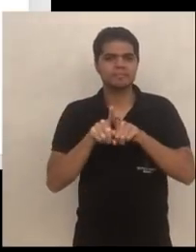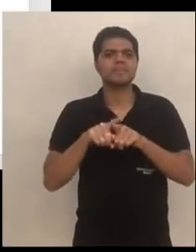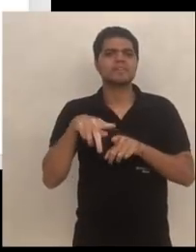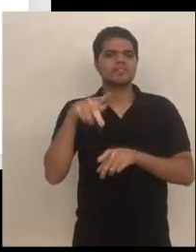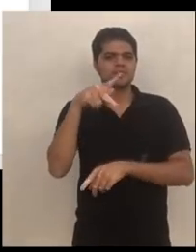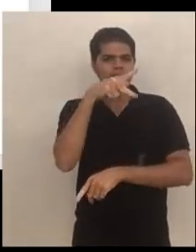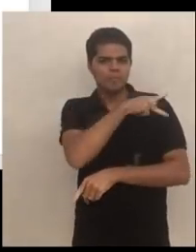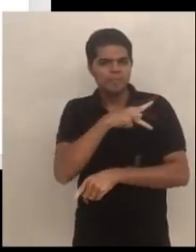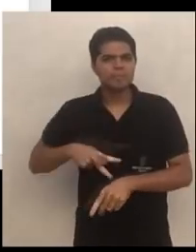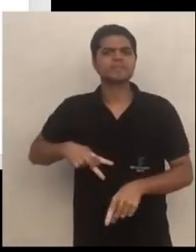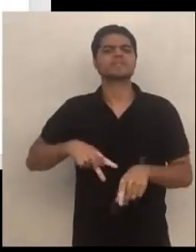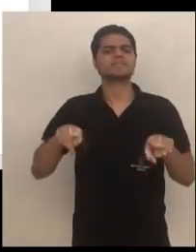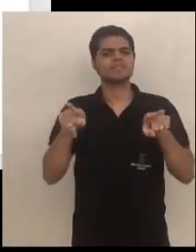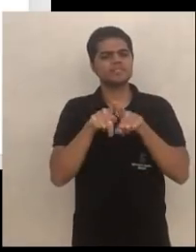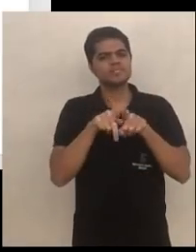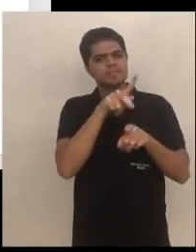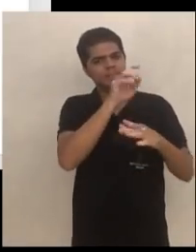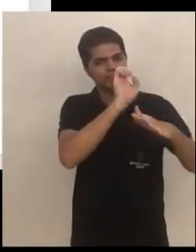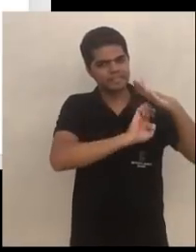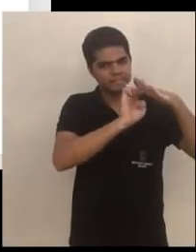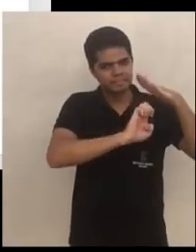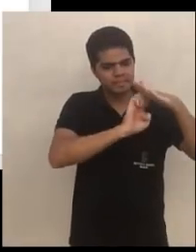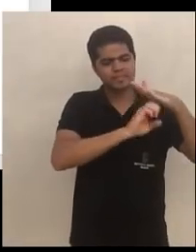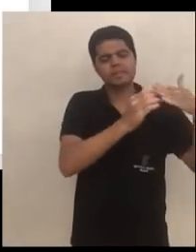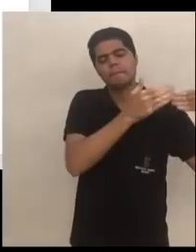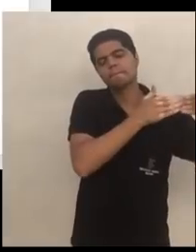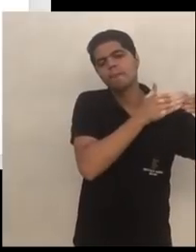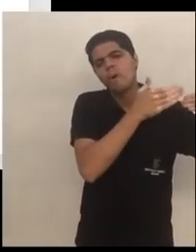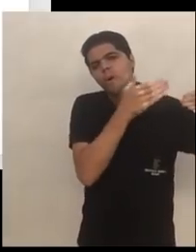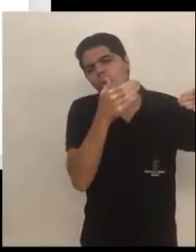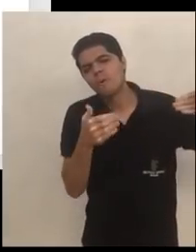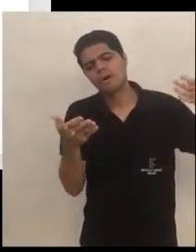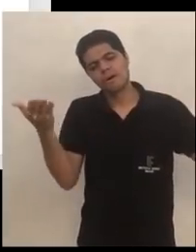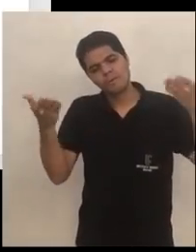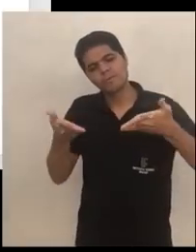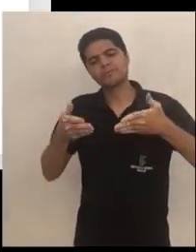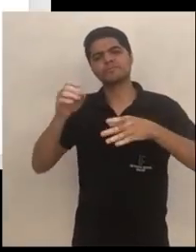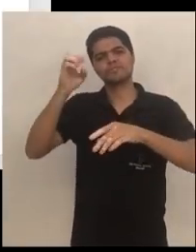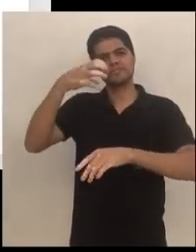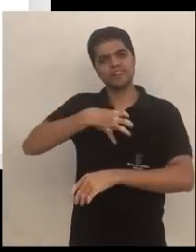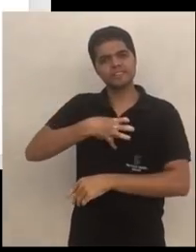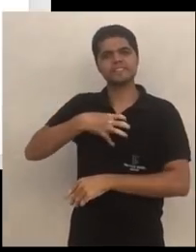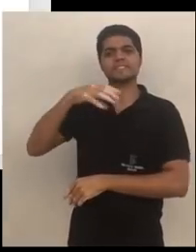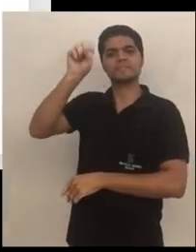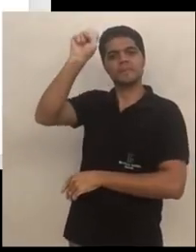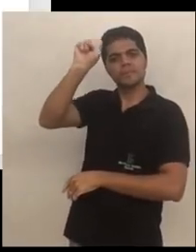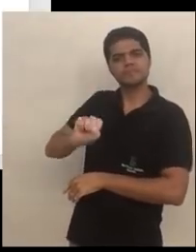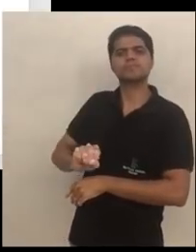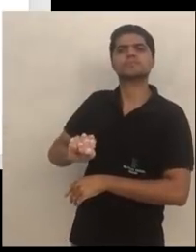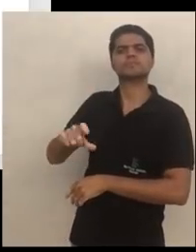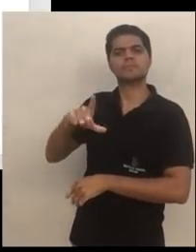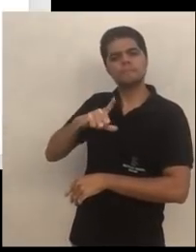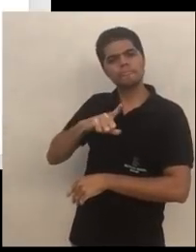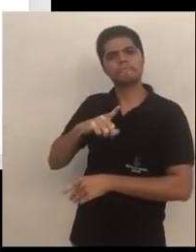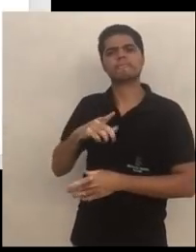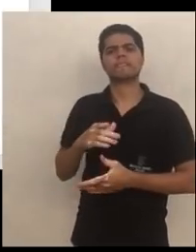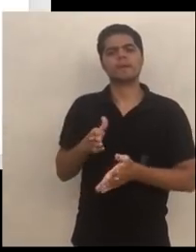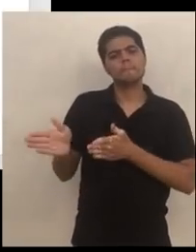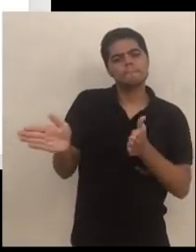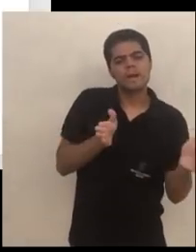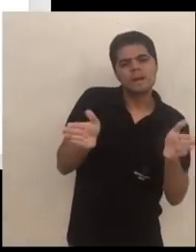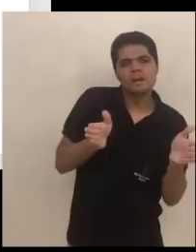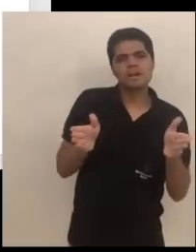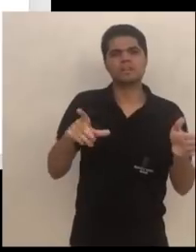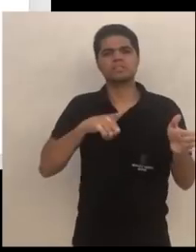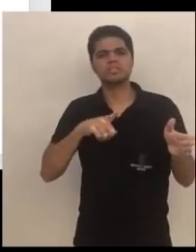a Tatiane Botelho, que conduziu esse trabalho até um pouco atrás. Hoje aqui no sul da Bahia tem as estações, os circuitos curtos, enfim, uma